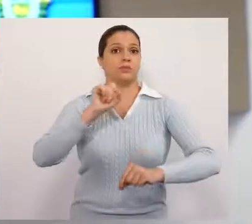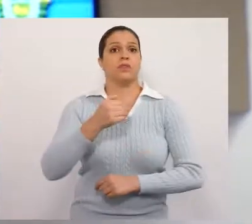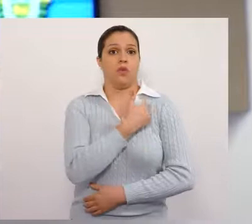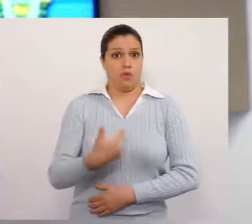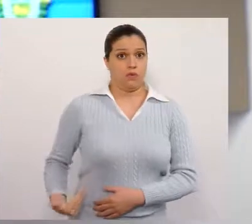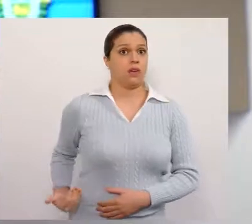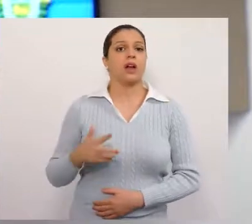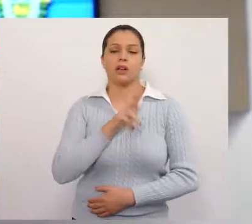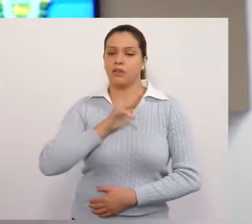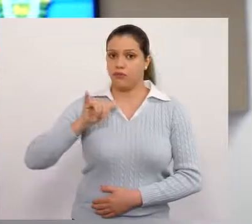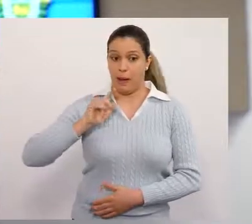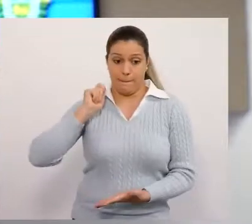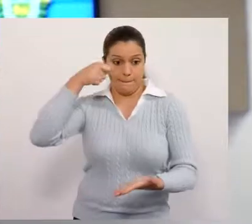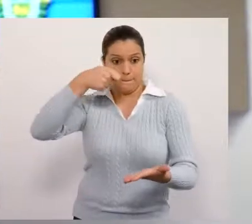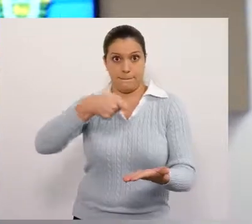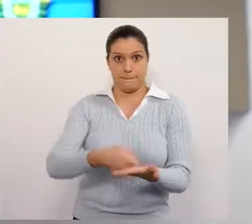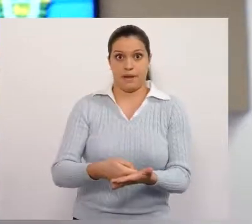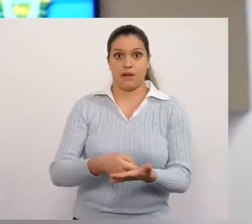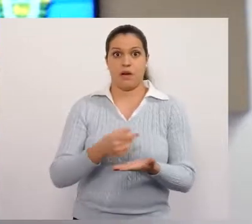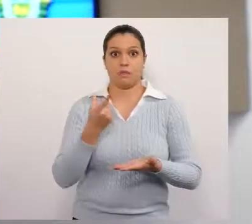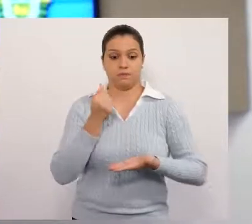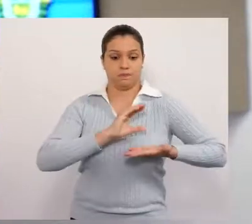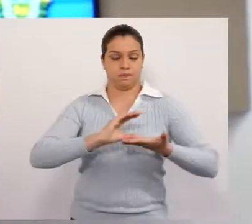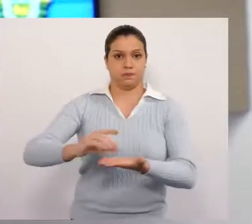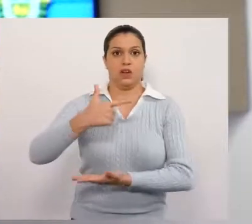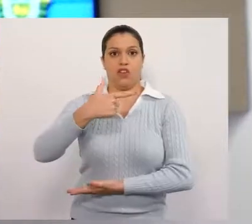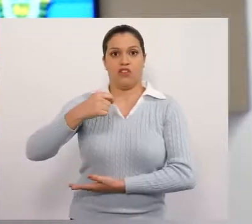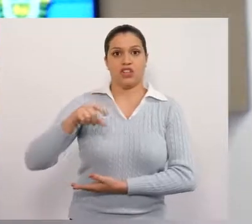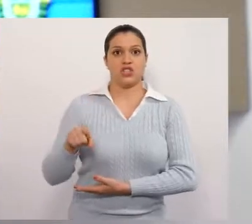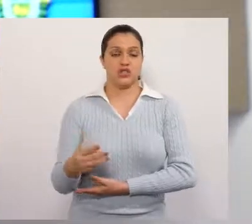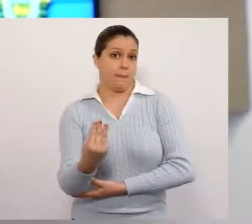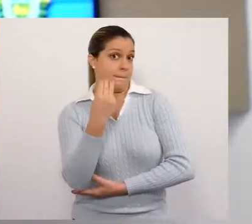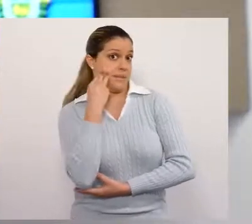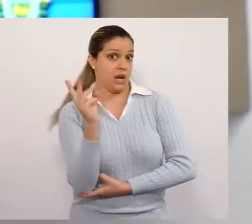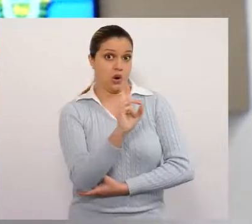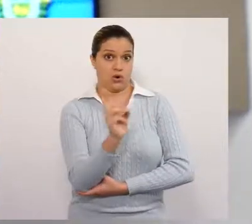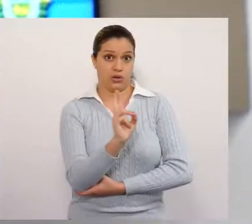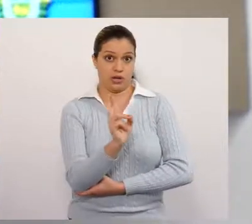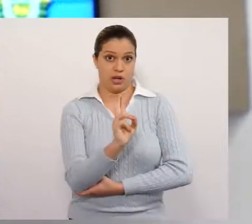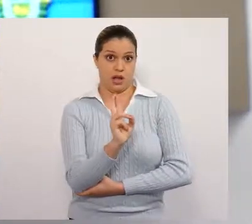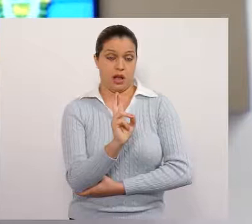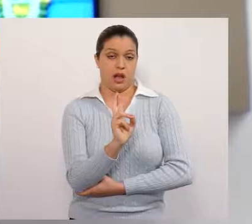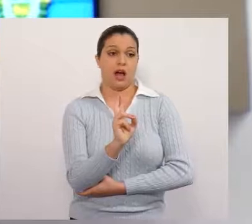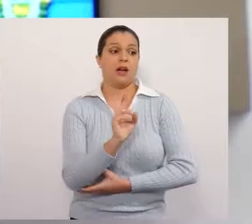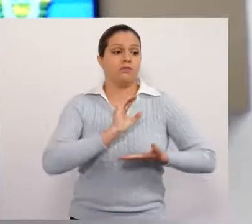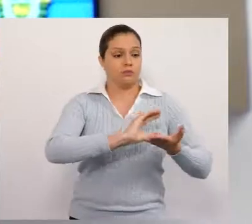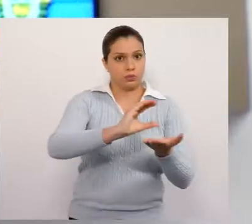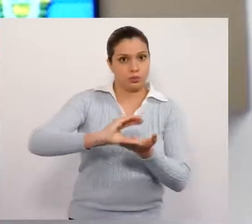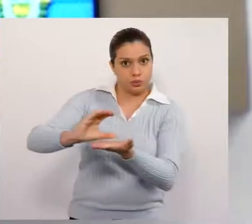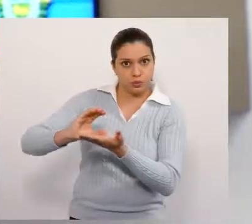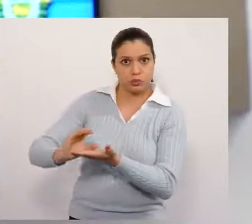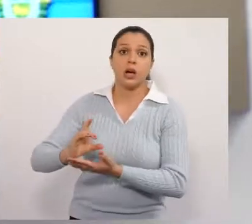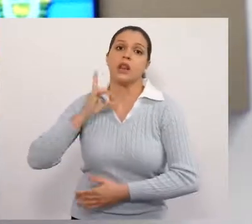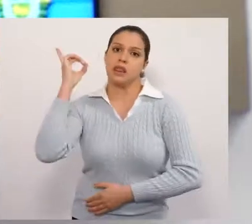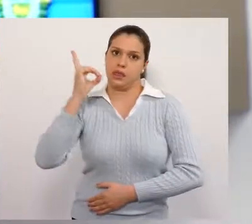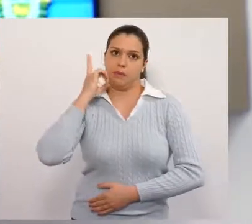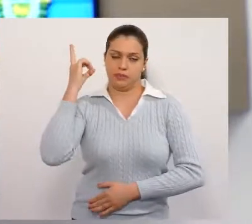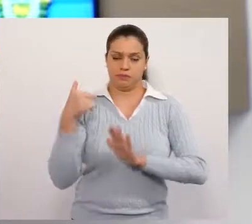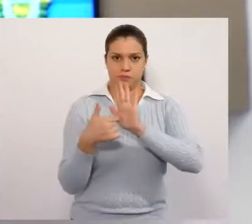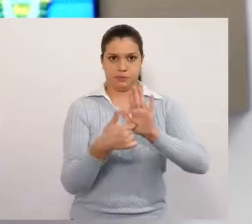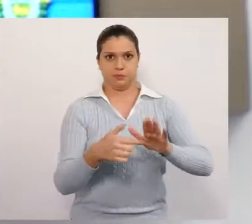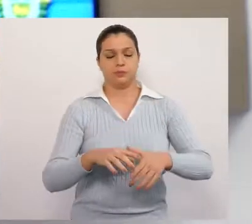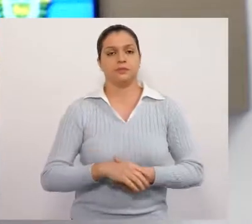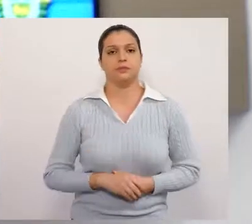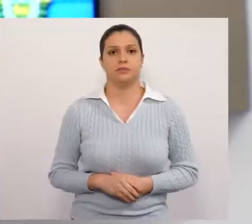Correia, anunciou que o governo vai em breve pagar 20 milhões de reais em emendas parlamentares, indicadas